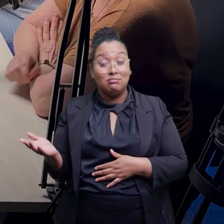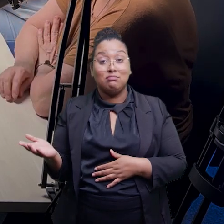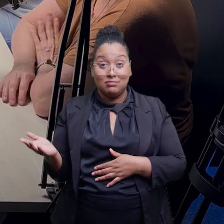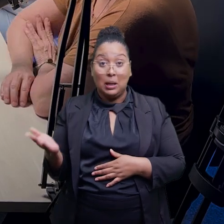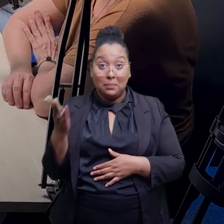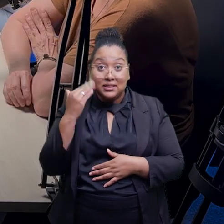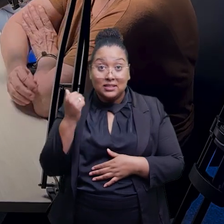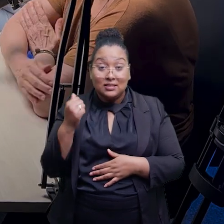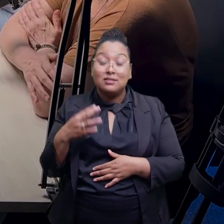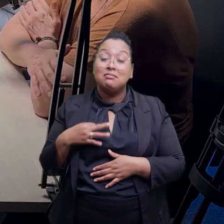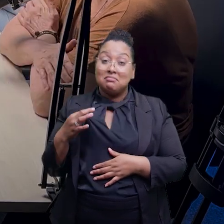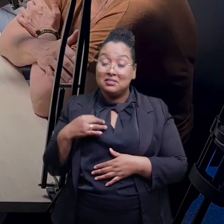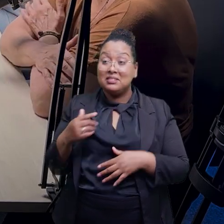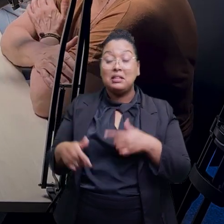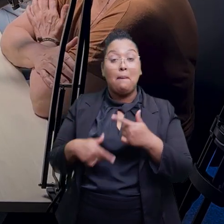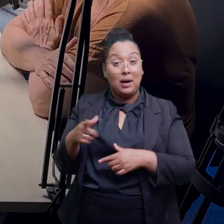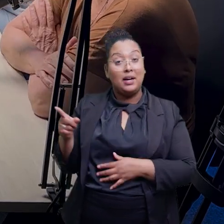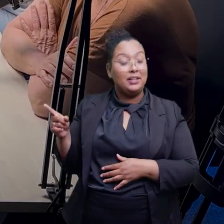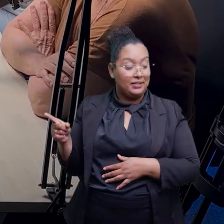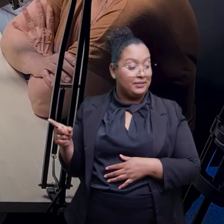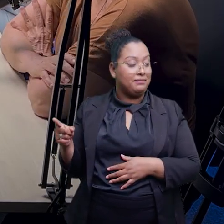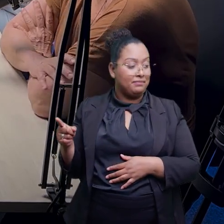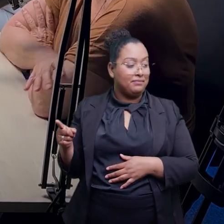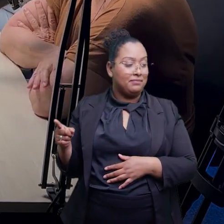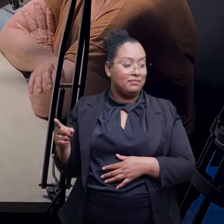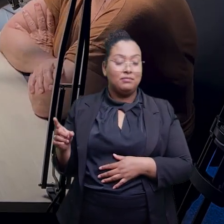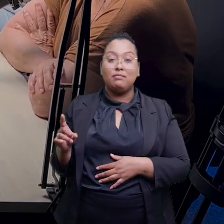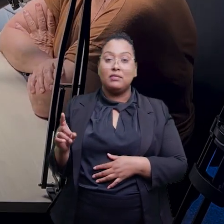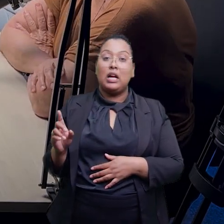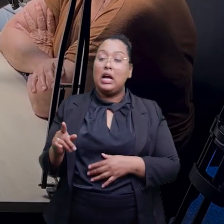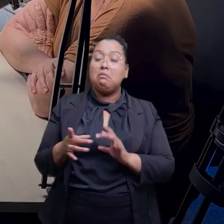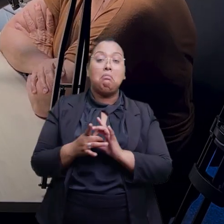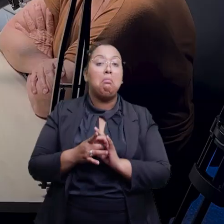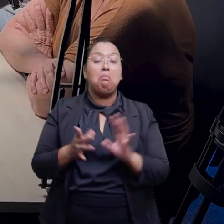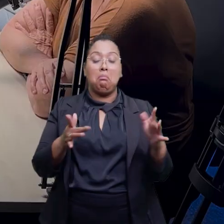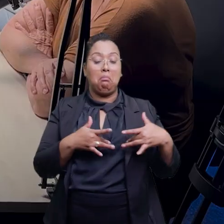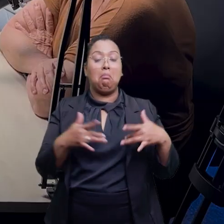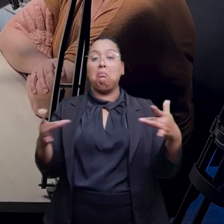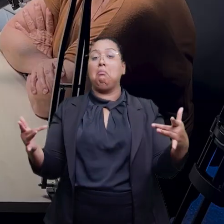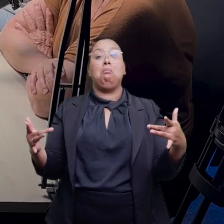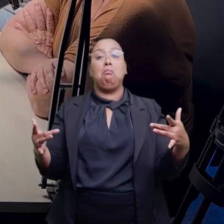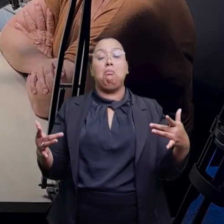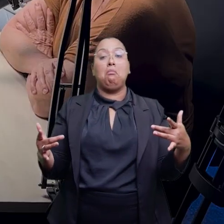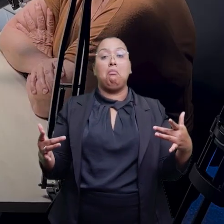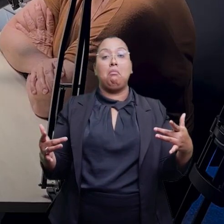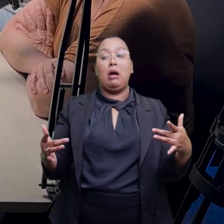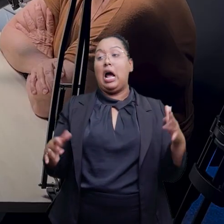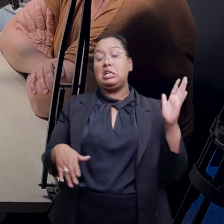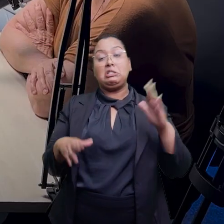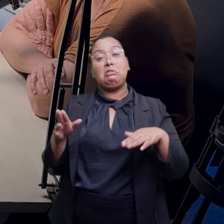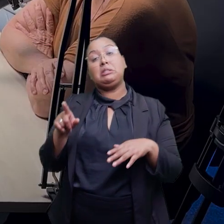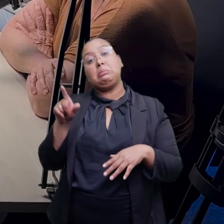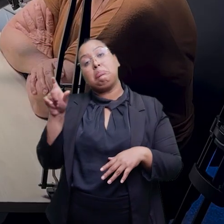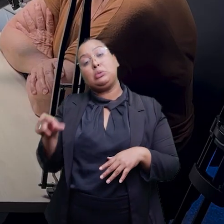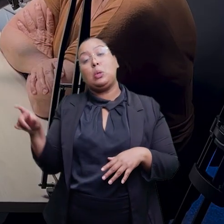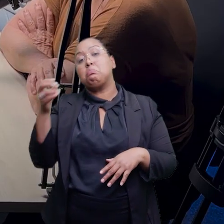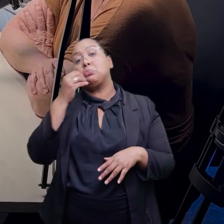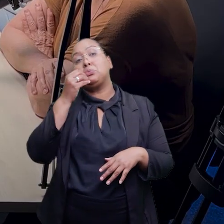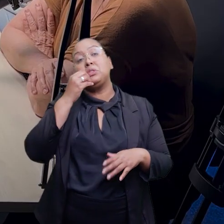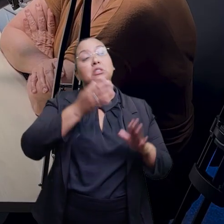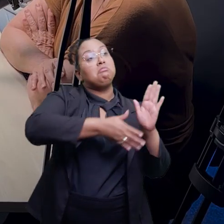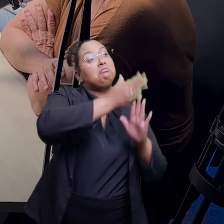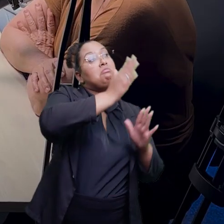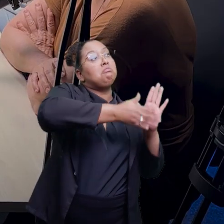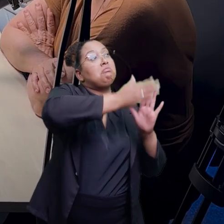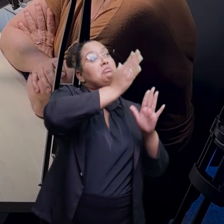quero lembrar que assim, de pura disponibilidade, né, de uma pessoa que poderia estar curtindo